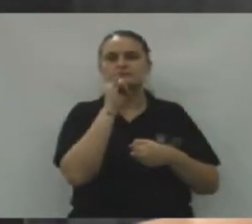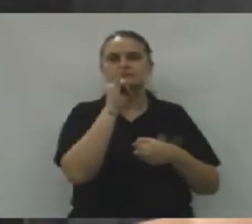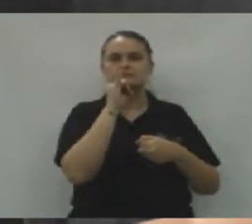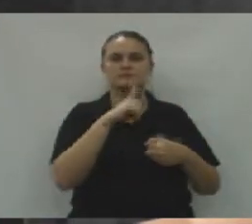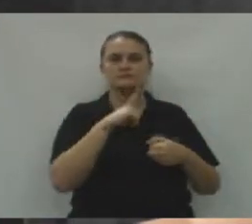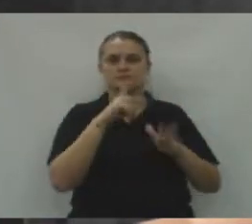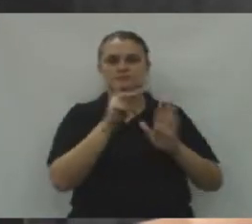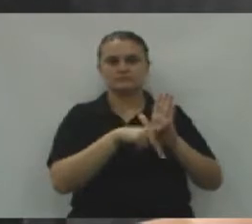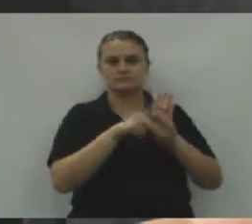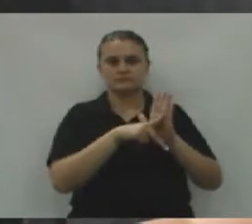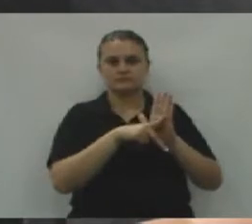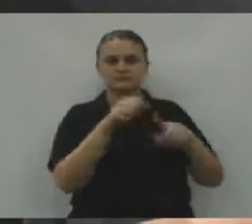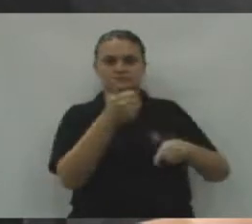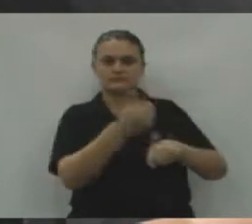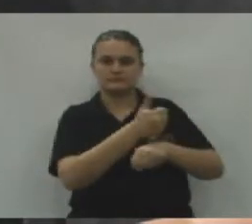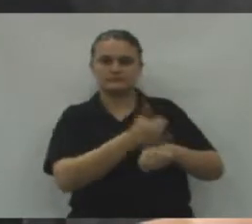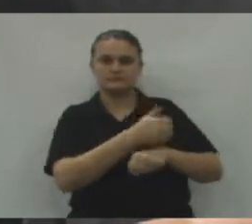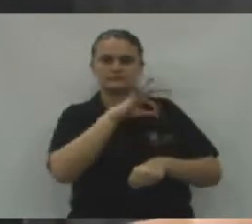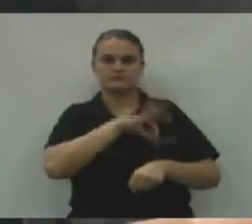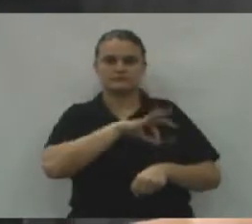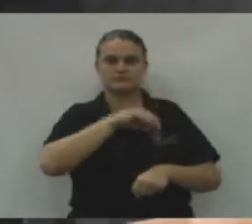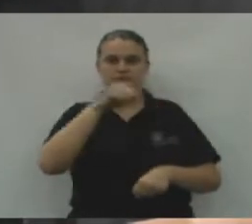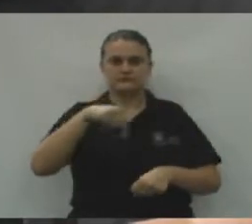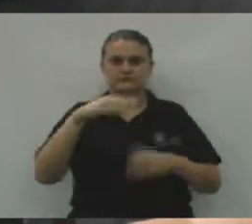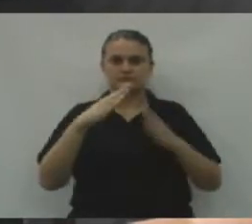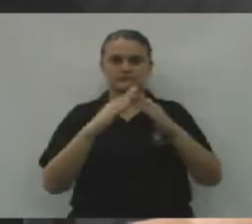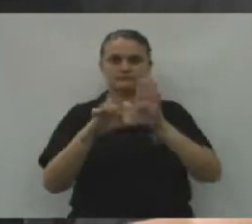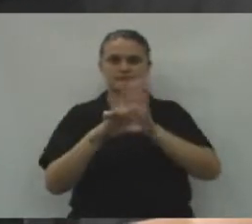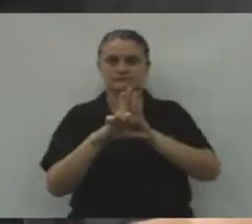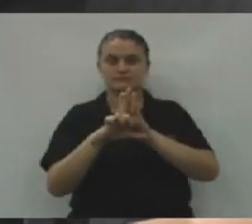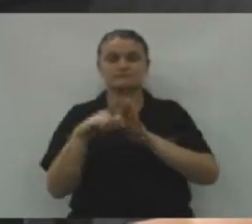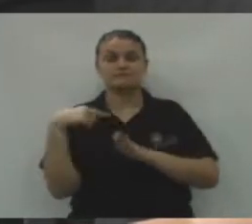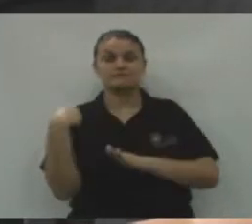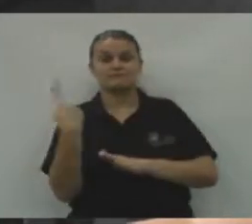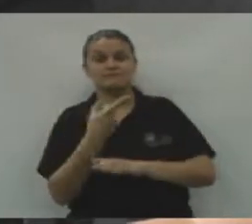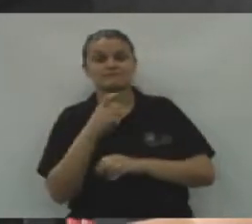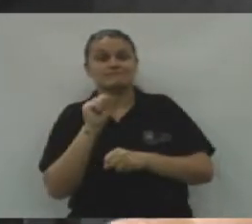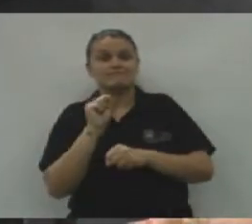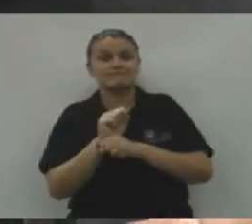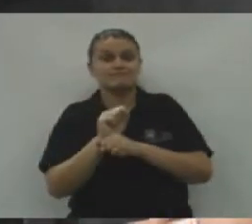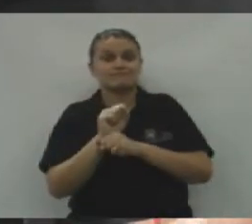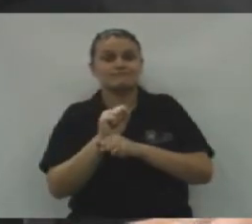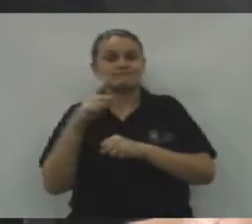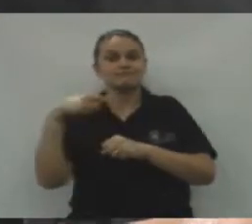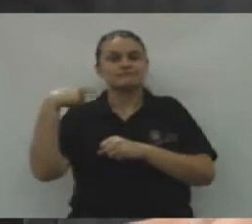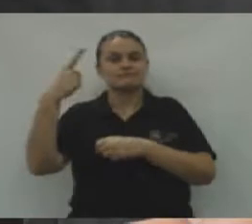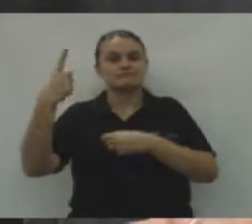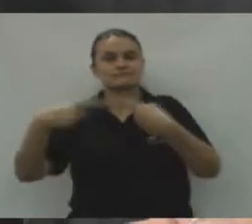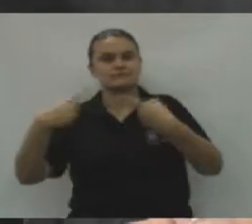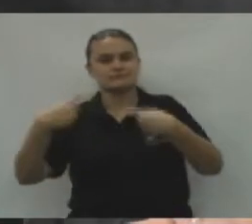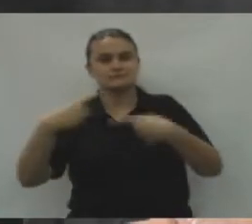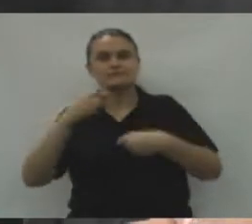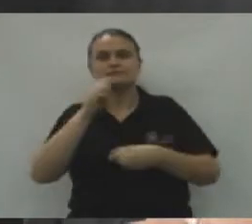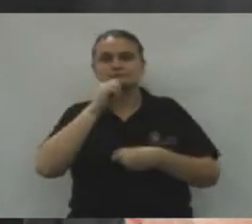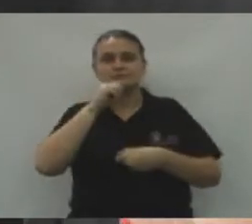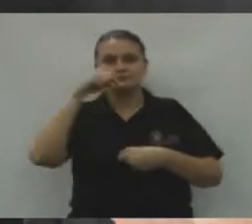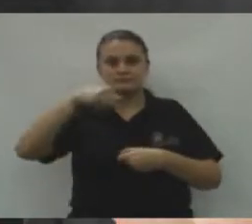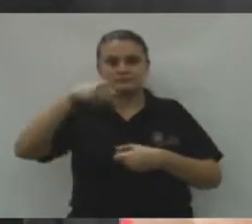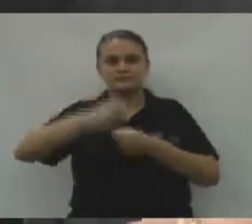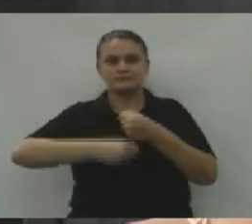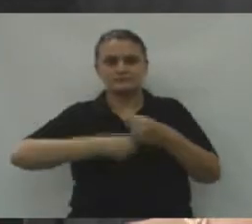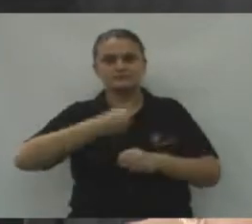projeto aqui do plano de cargos e salários dessa Casa de Leis que esperamos, nas próximas discussões, ainda este ano,